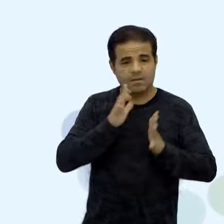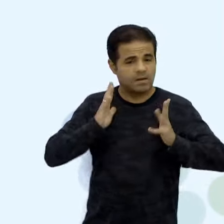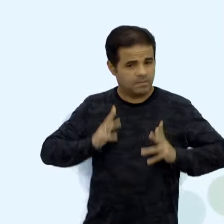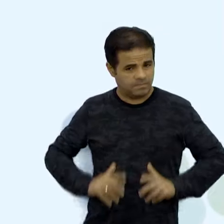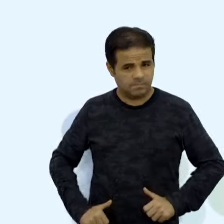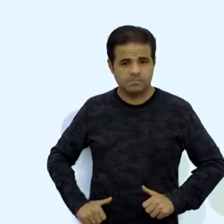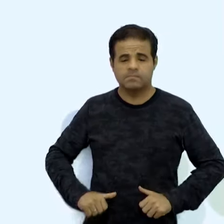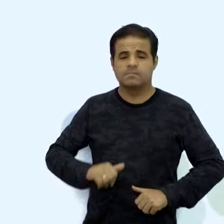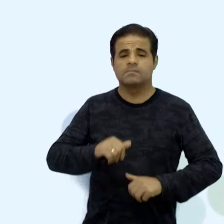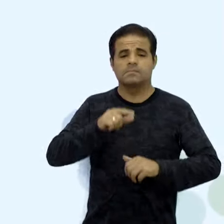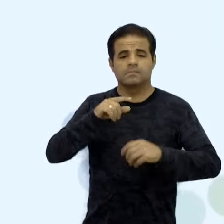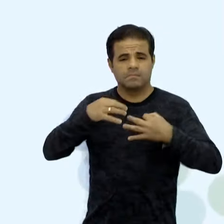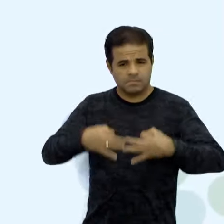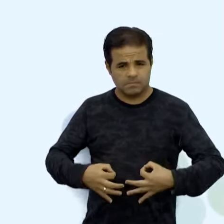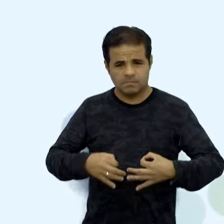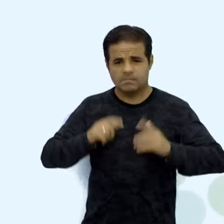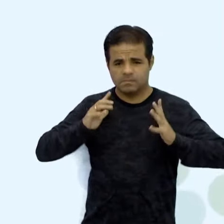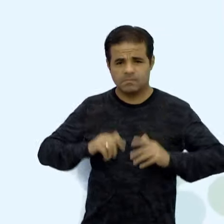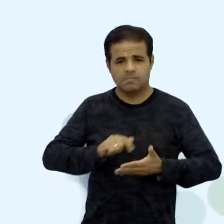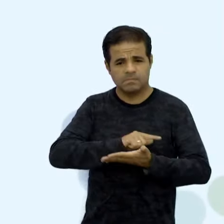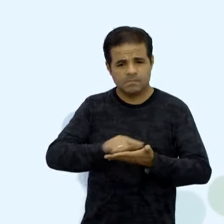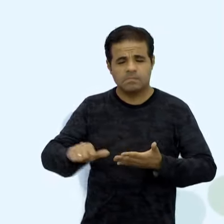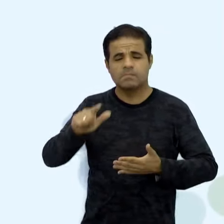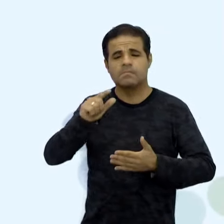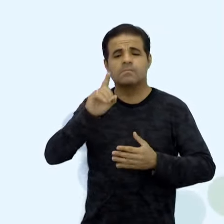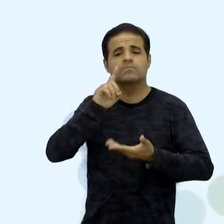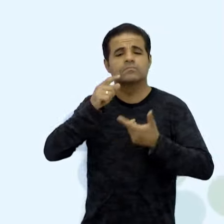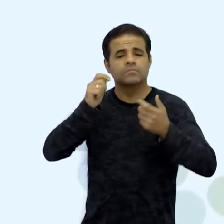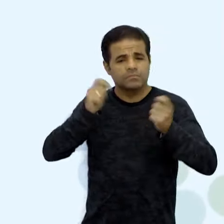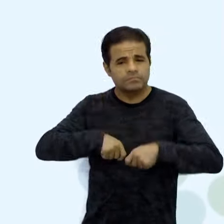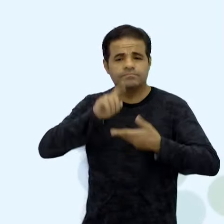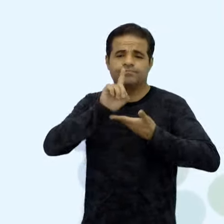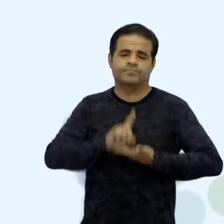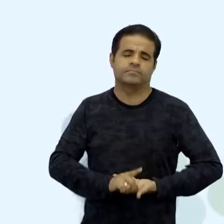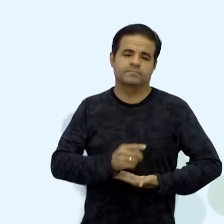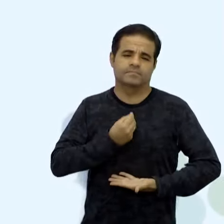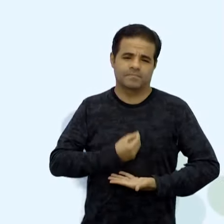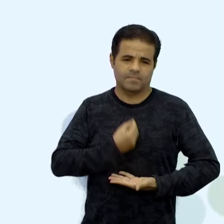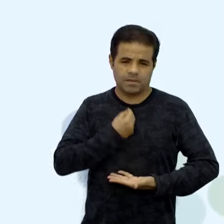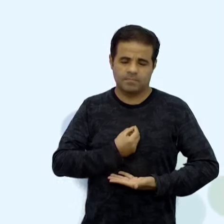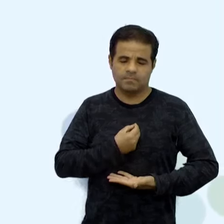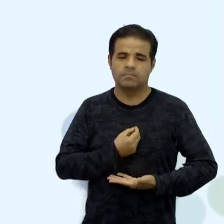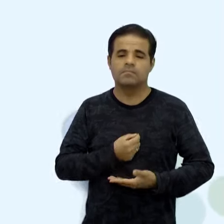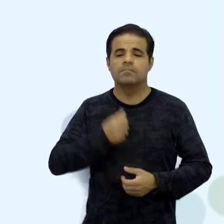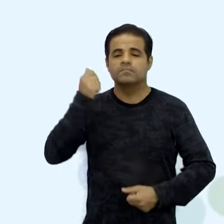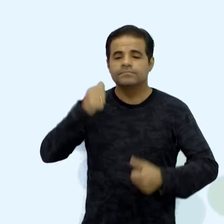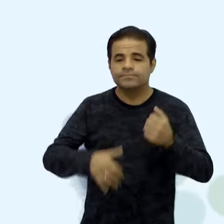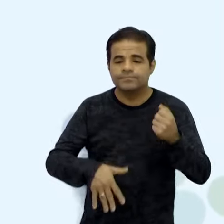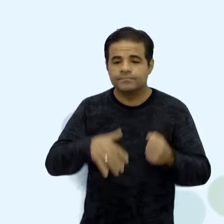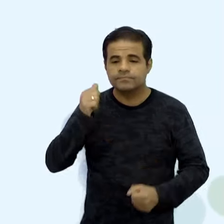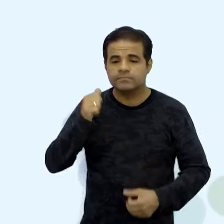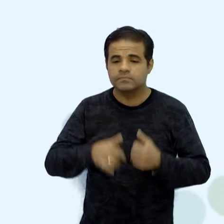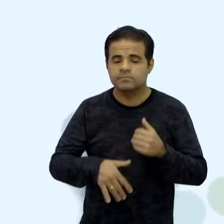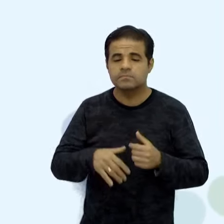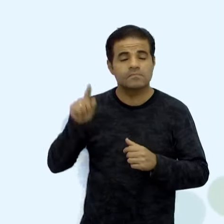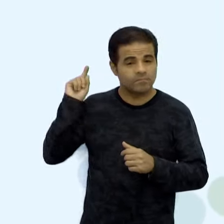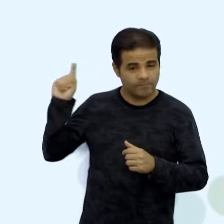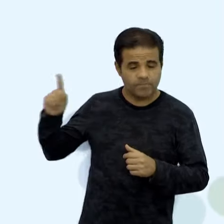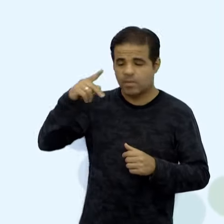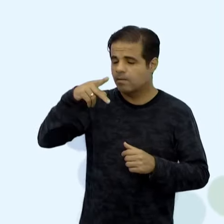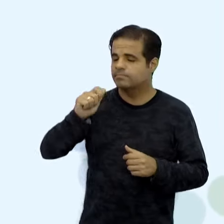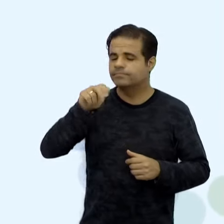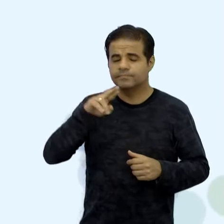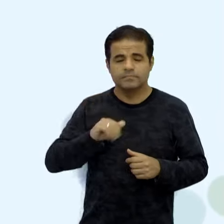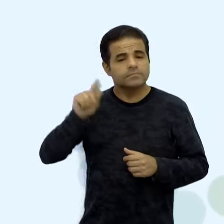potável, esgoto sanitário e condições dignas de vida. Então a gente está falando de uma palafita lá do Pará, que